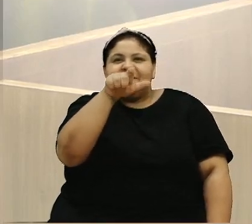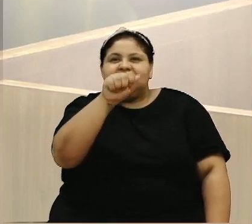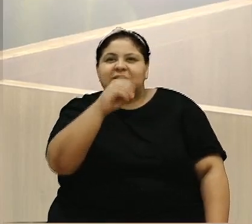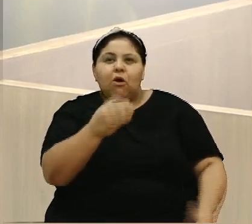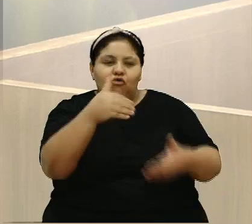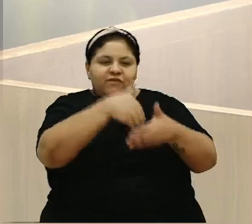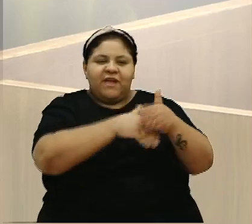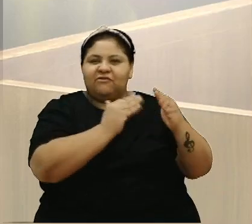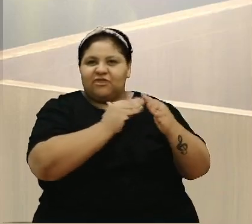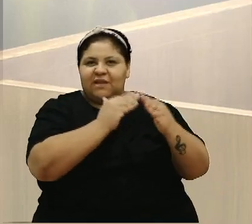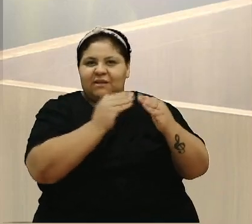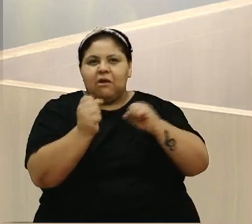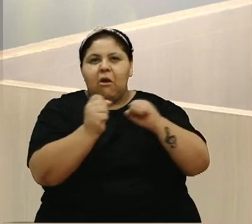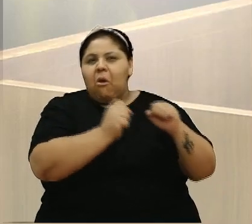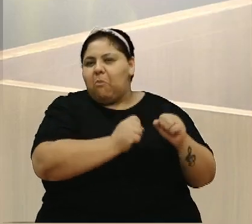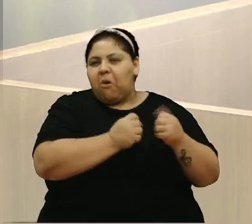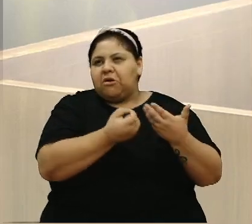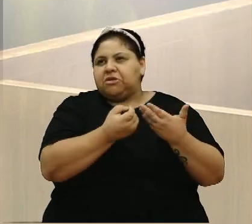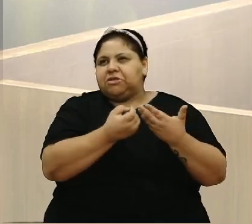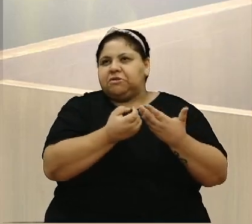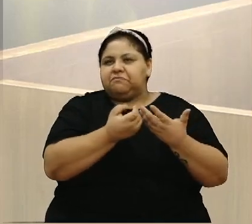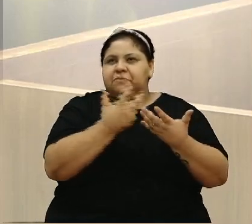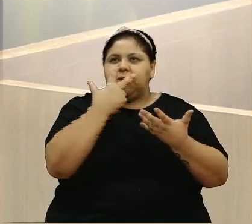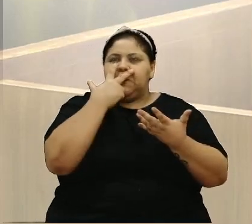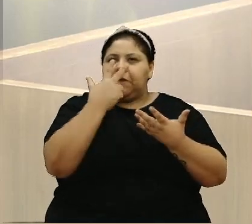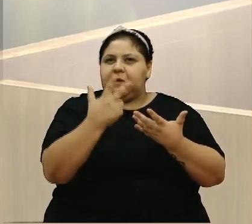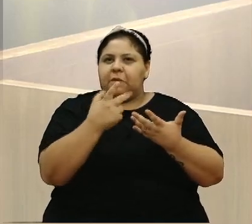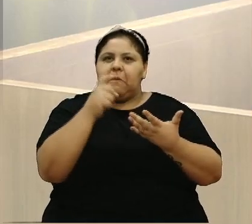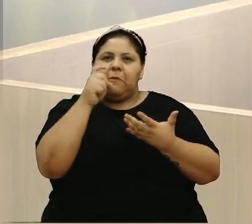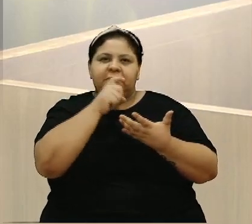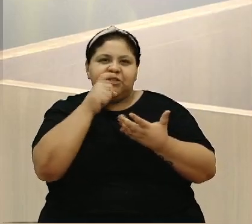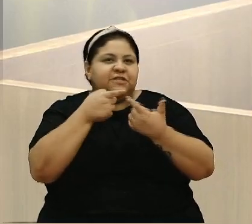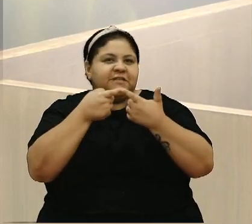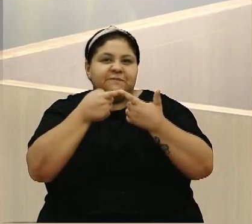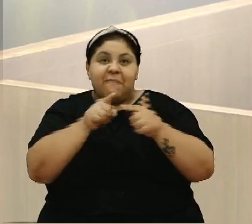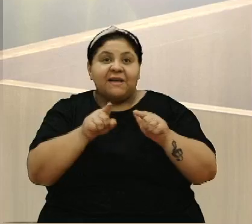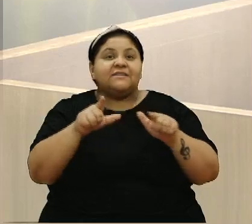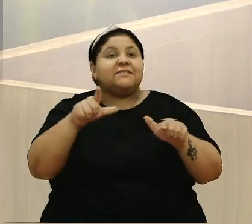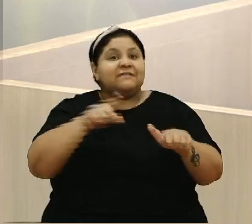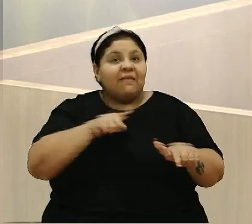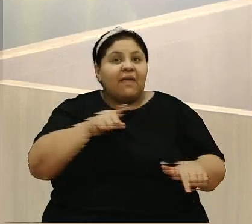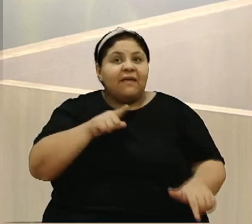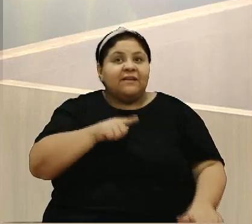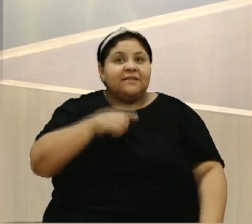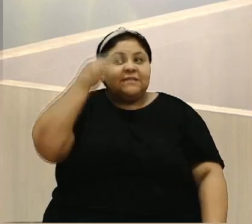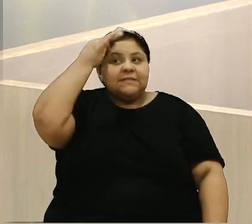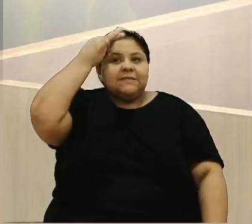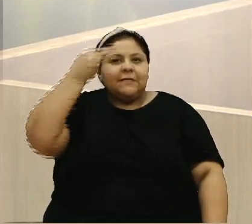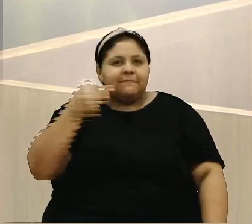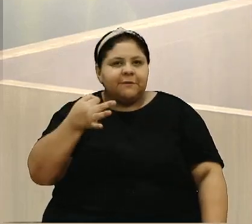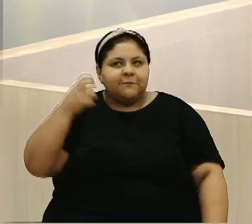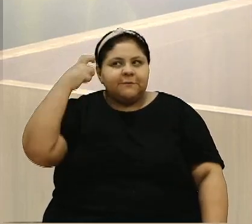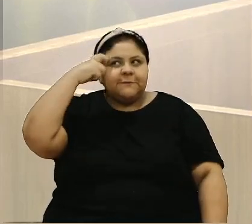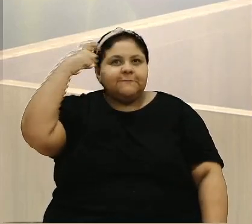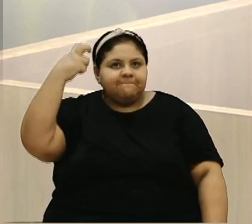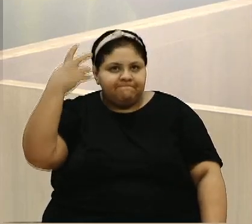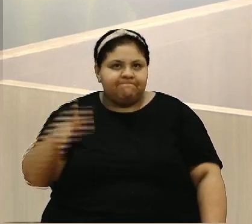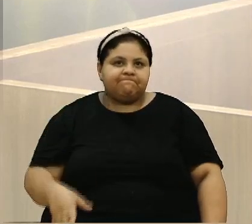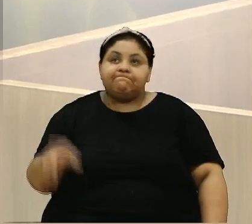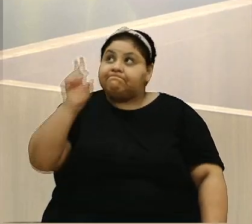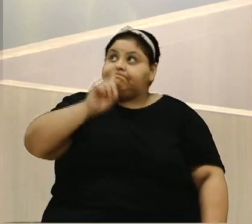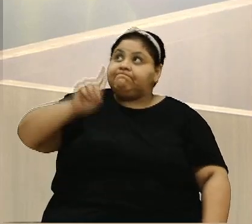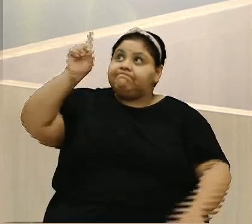parecer superstição, mas tinha sabedoria nisso. Então, gente, que Deus nos